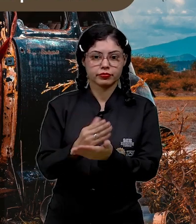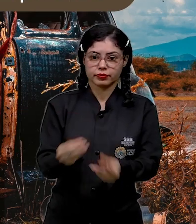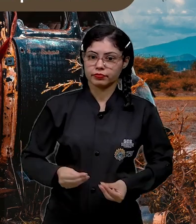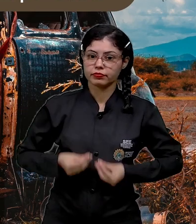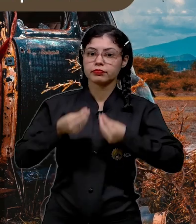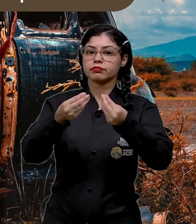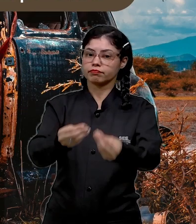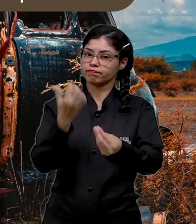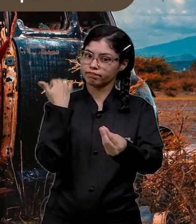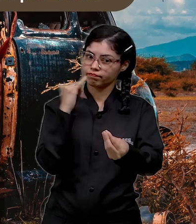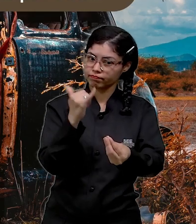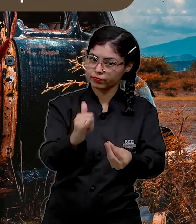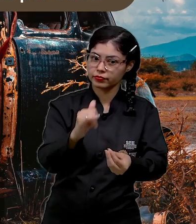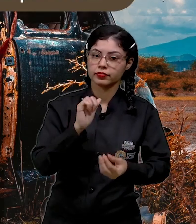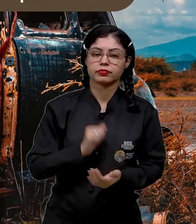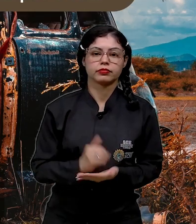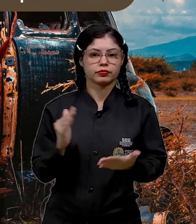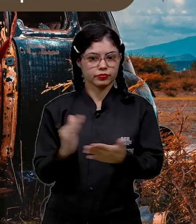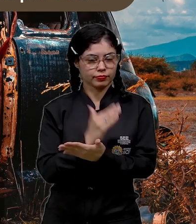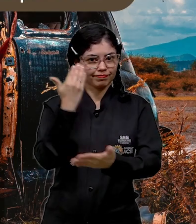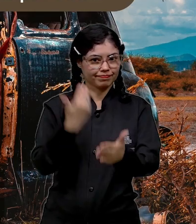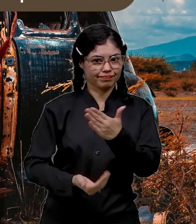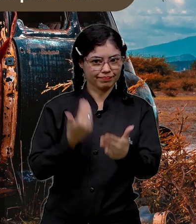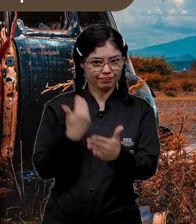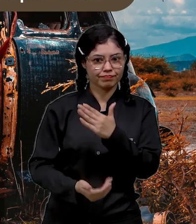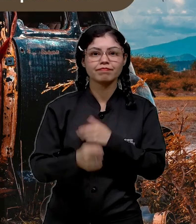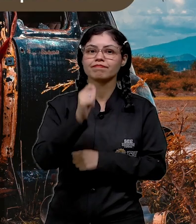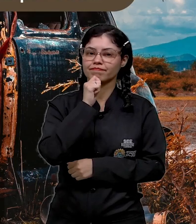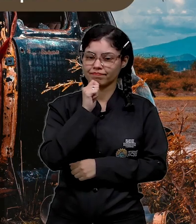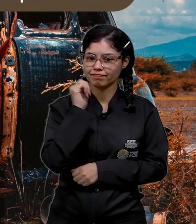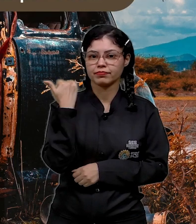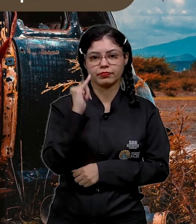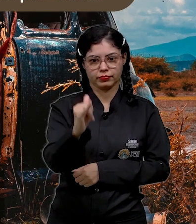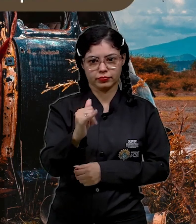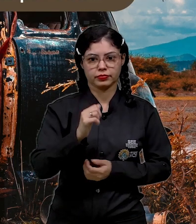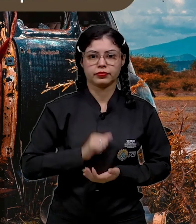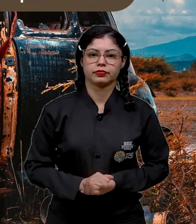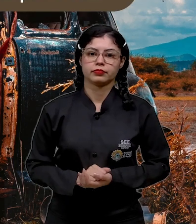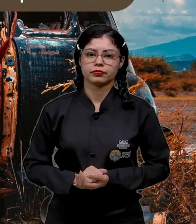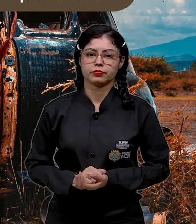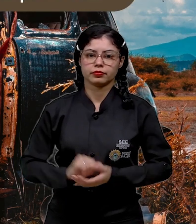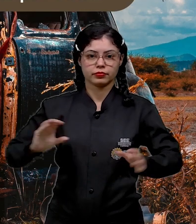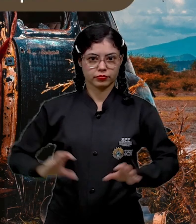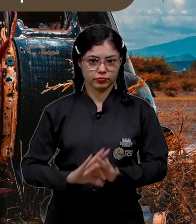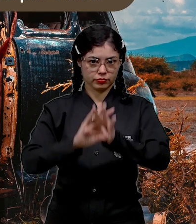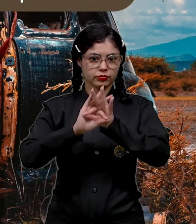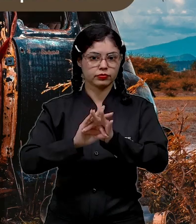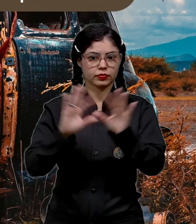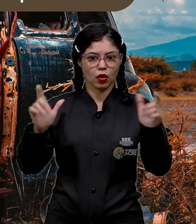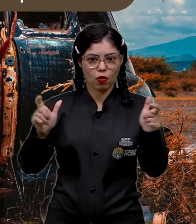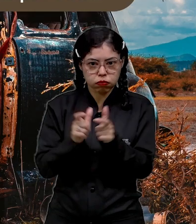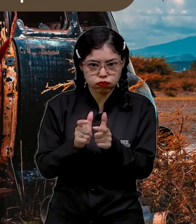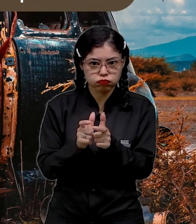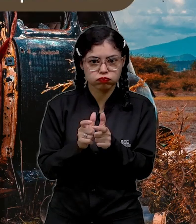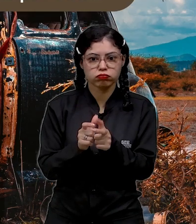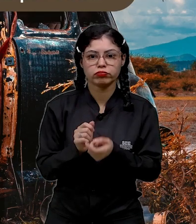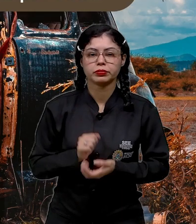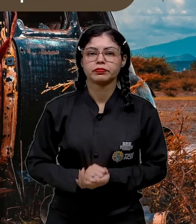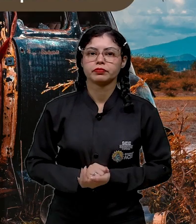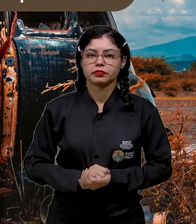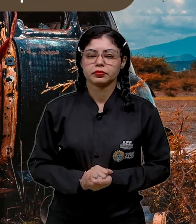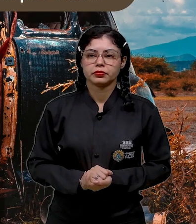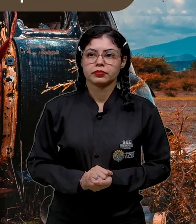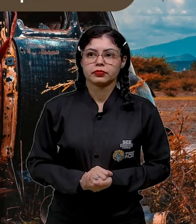os elétrons e alguém vai perder esses elétrons, tá, gente? Então ela está ligada ali à redução. Então